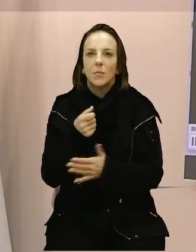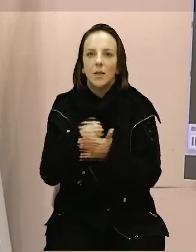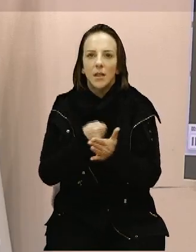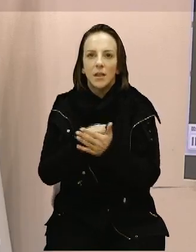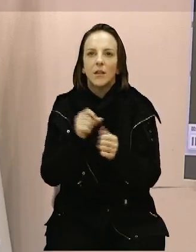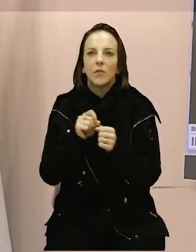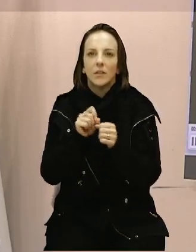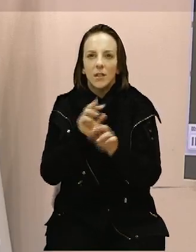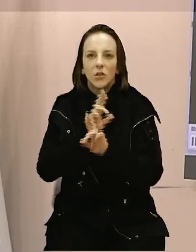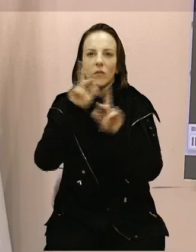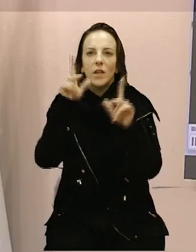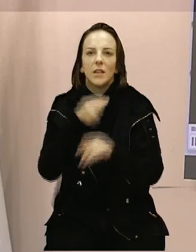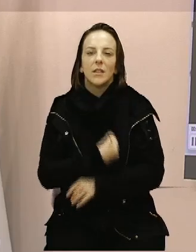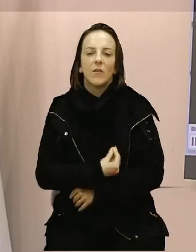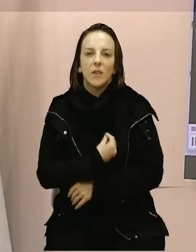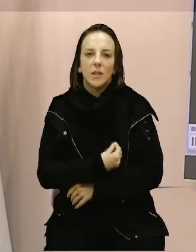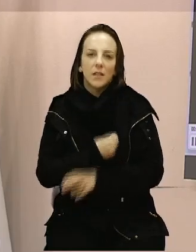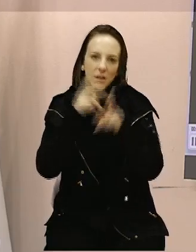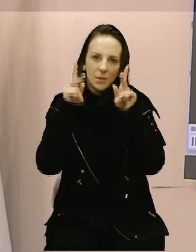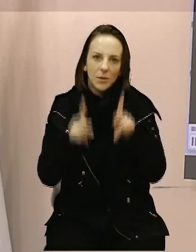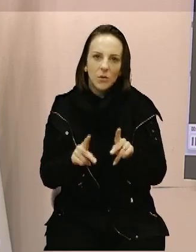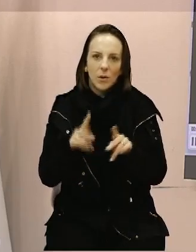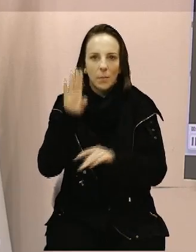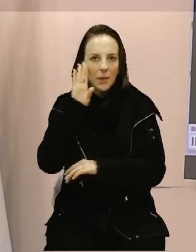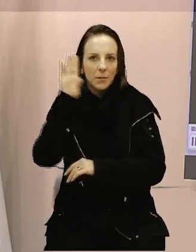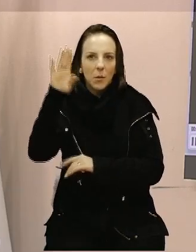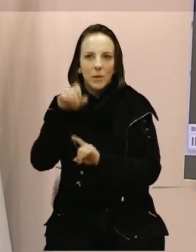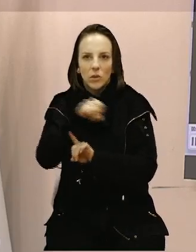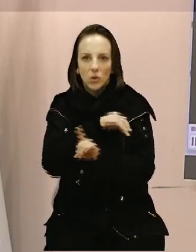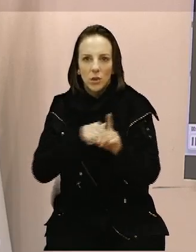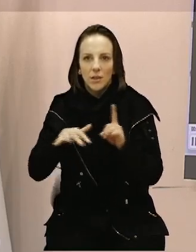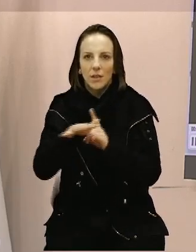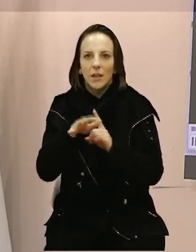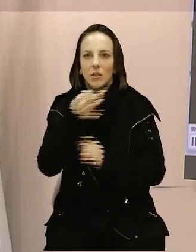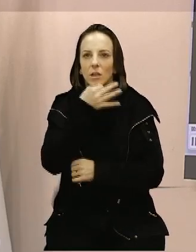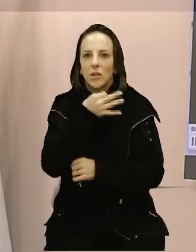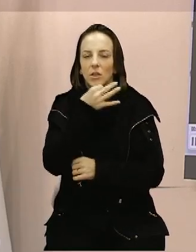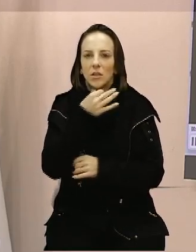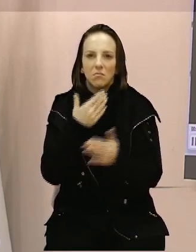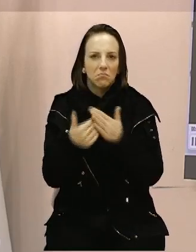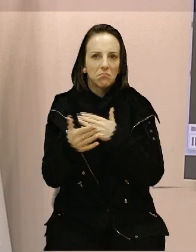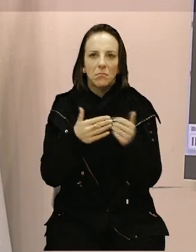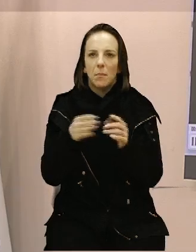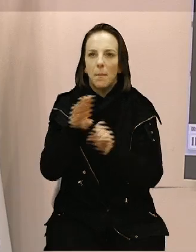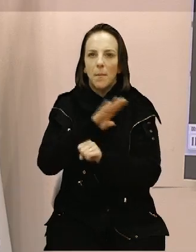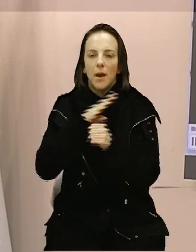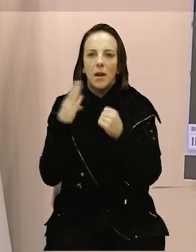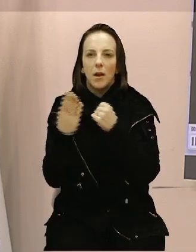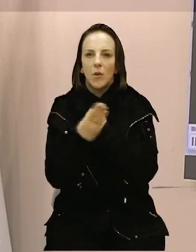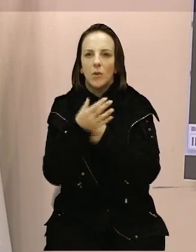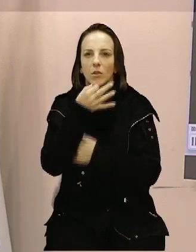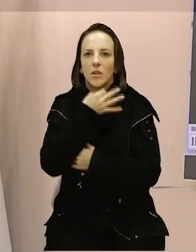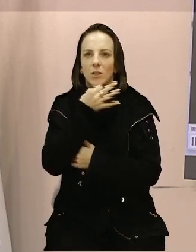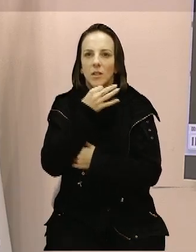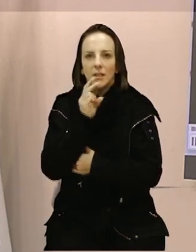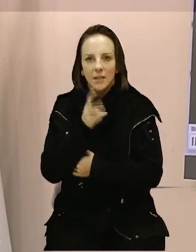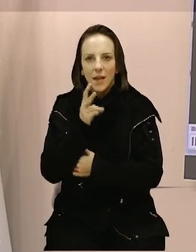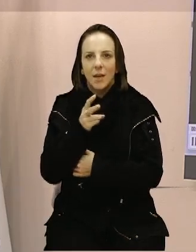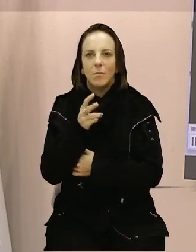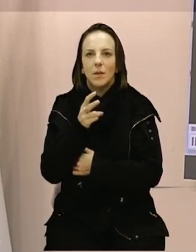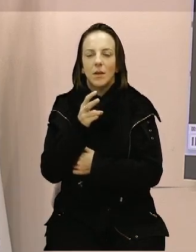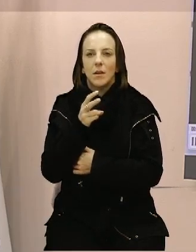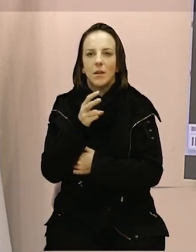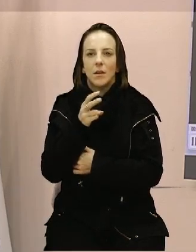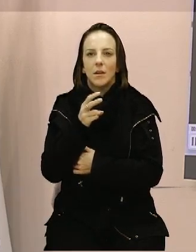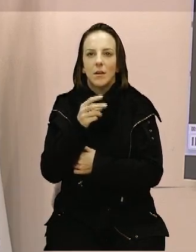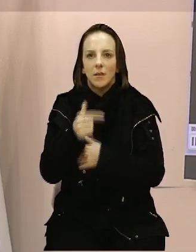das pessoas, e principalmente na sociedade caxiense, independente do bairro de Caxias, sempre em ação.